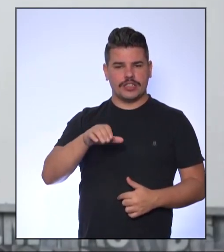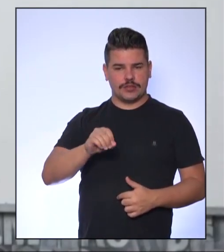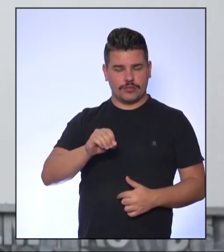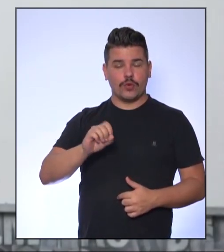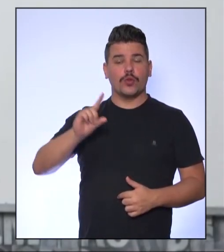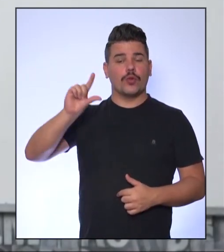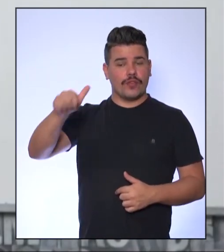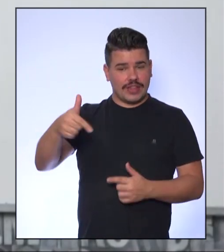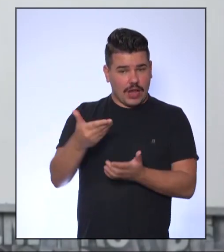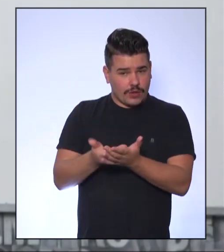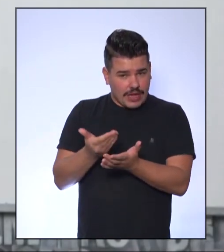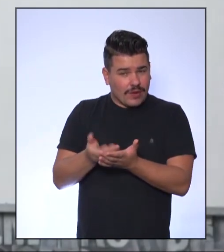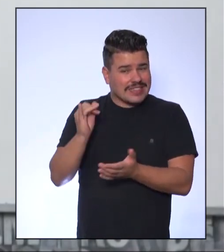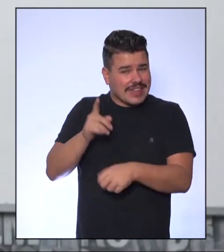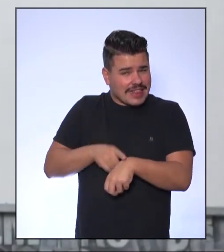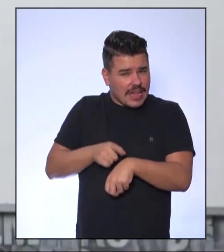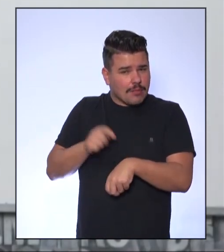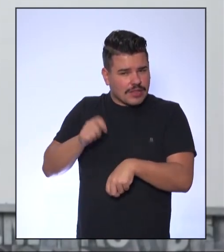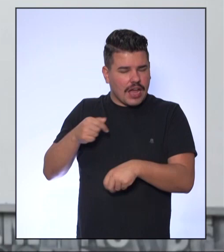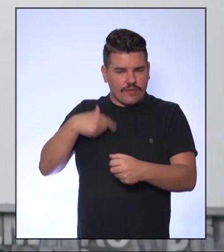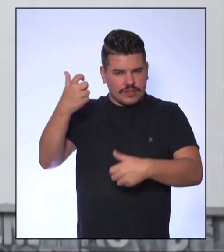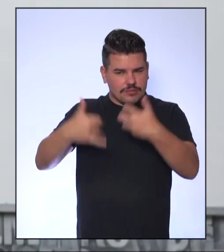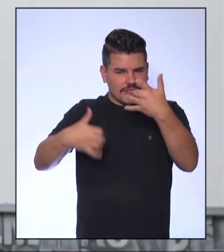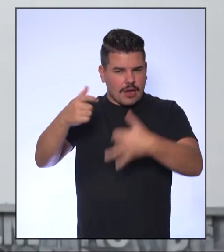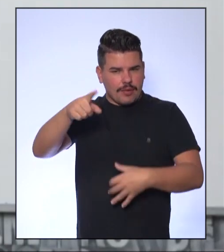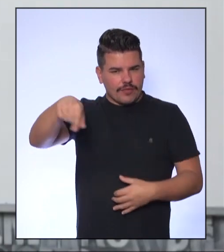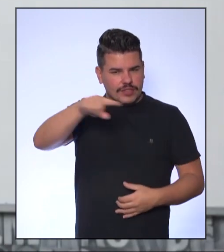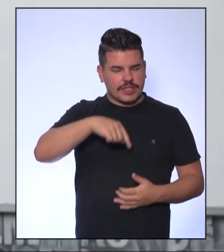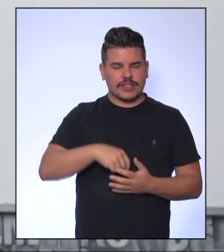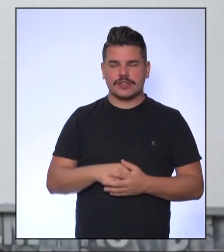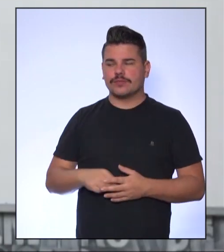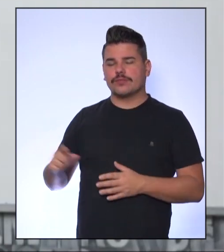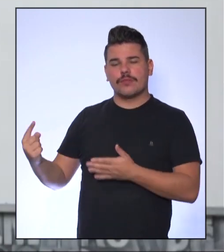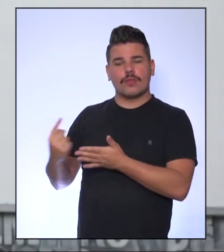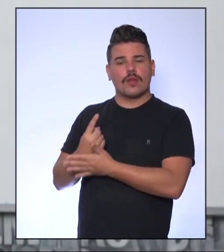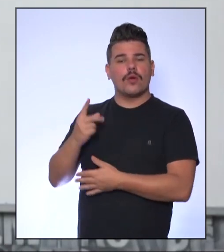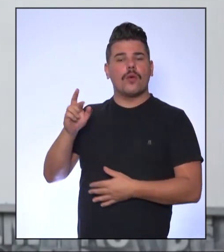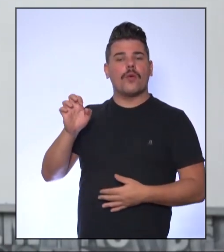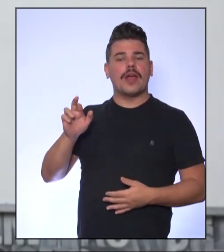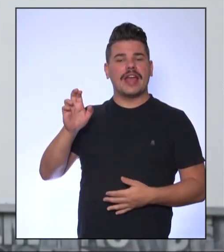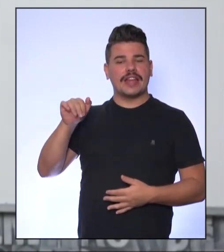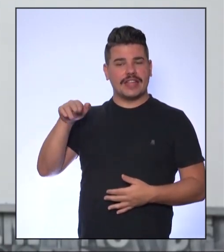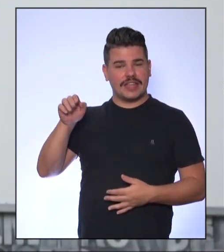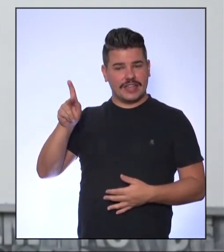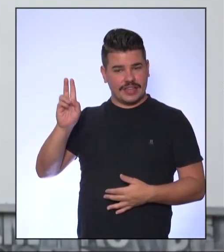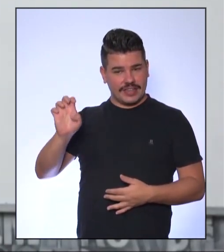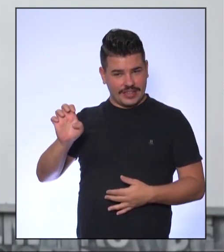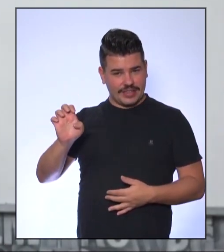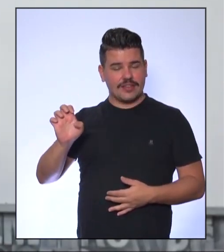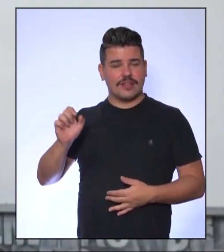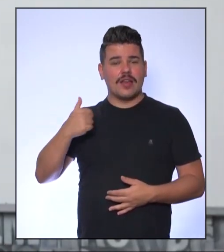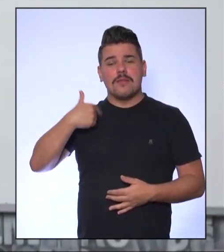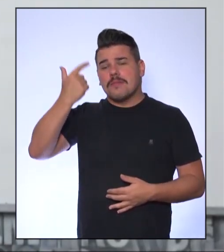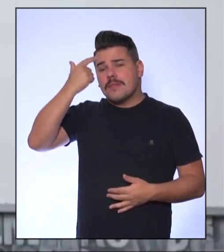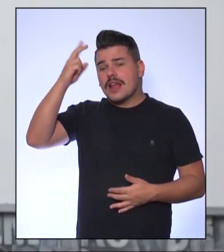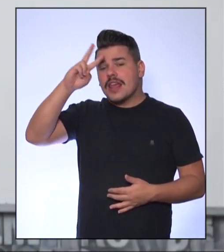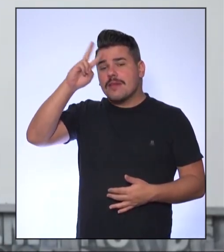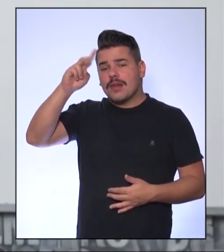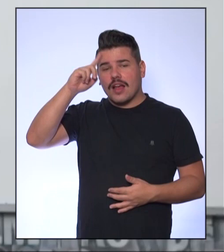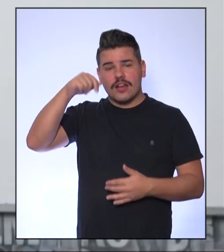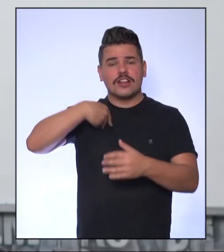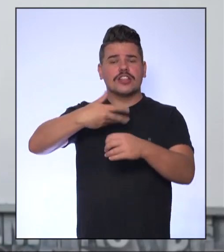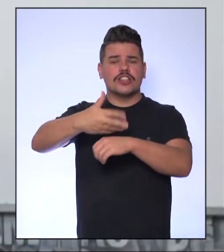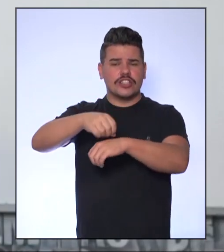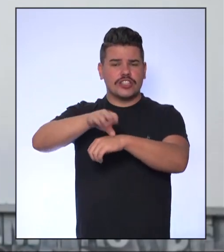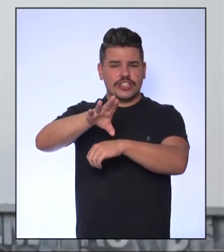dou uma pincelada para você. O Eric Ribeiro, quero uma dica para memorizar a matéria. Eric, essa dica eu vou colocar na